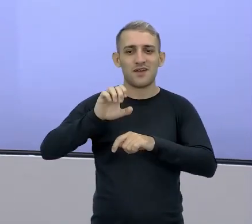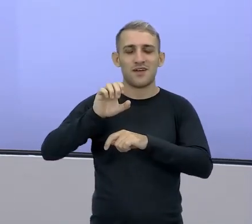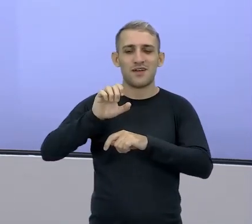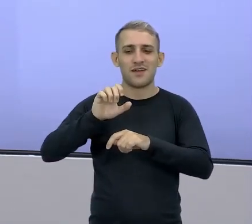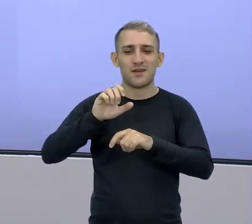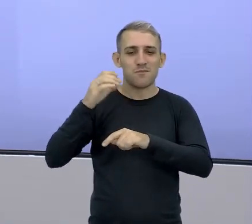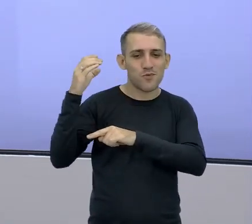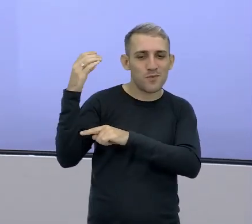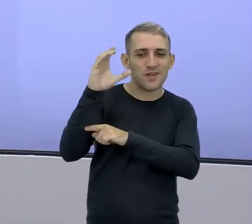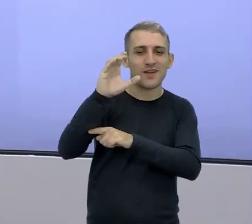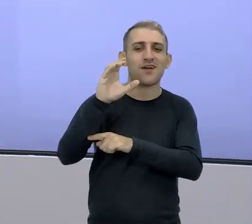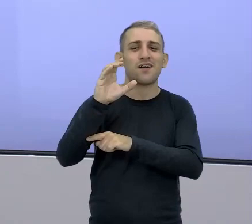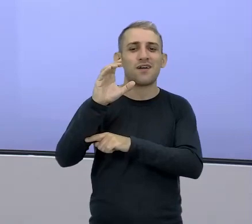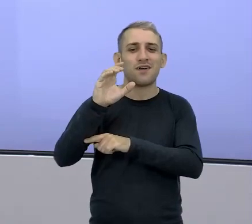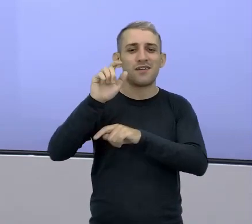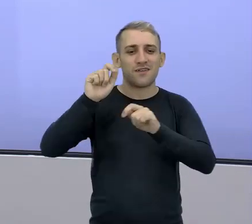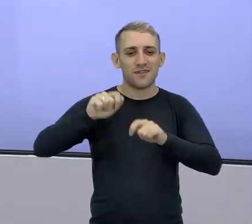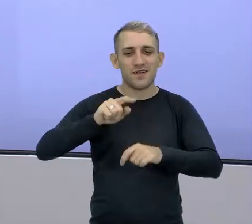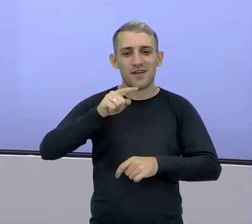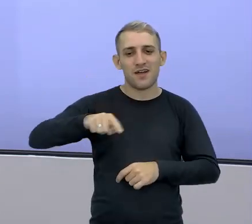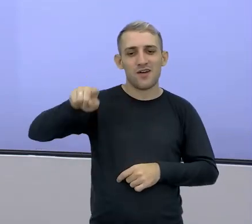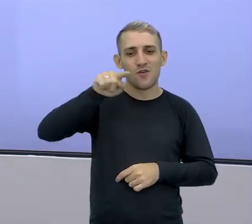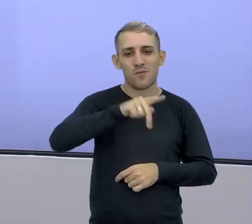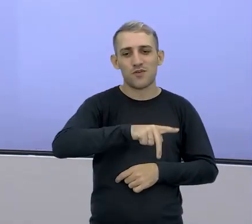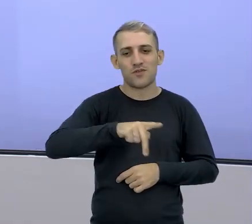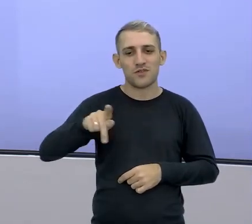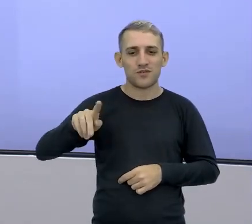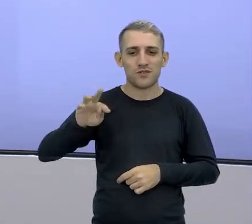muito legal, me marca lá,